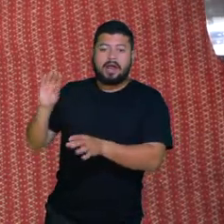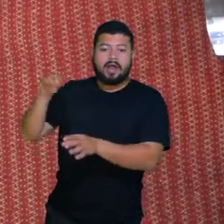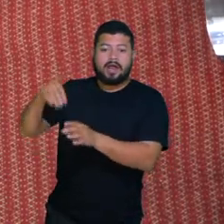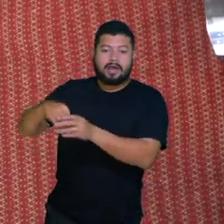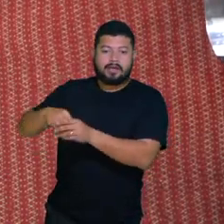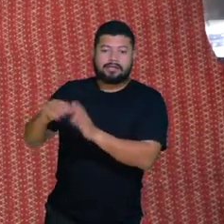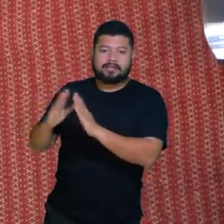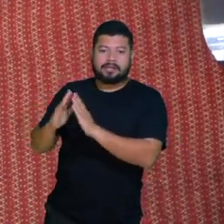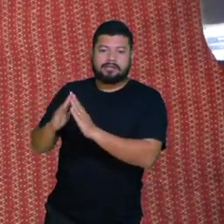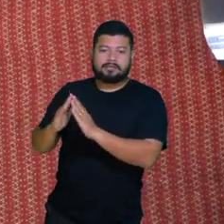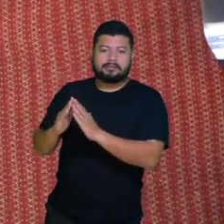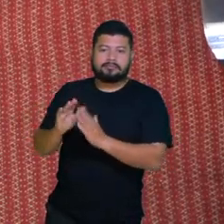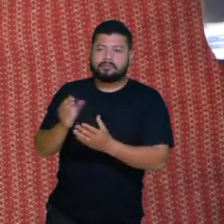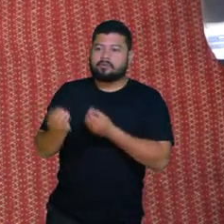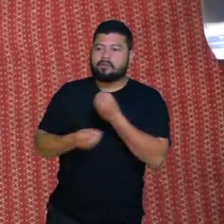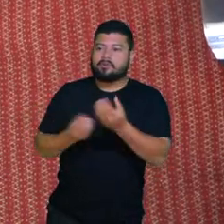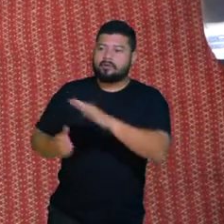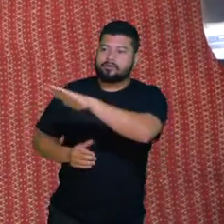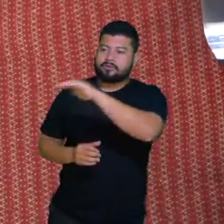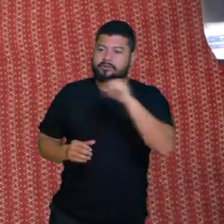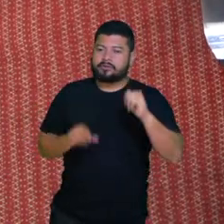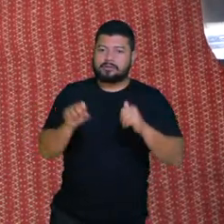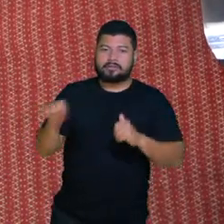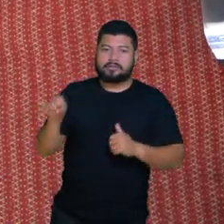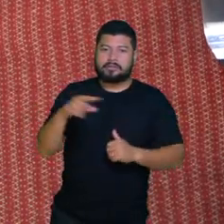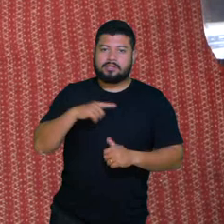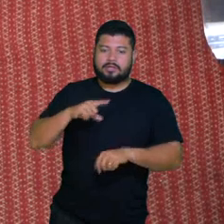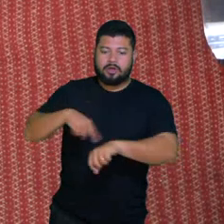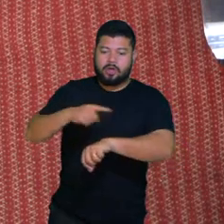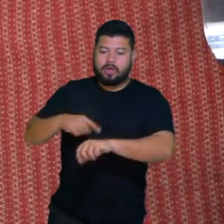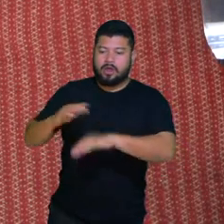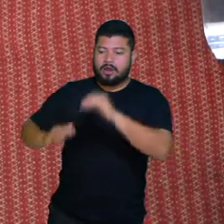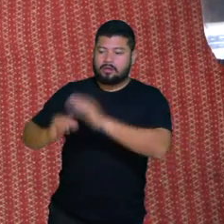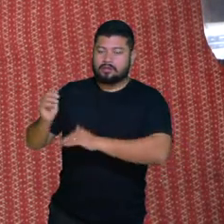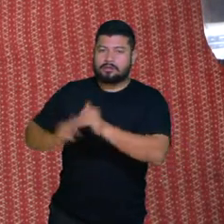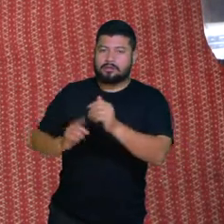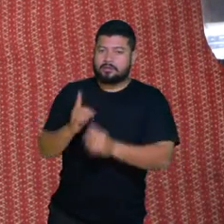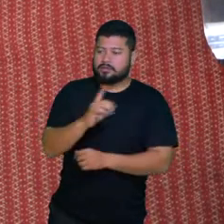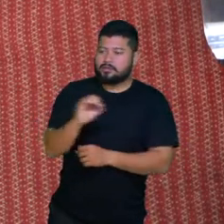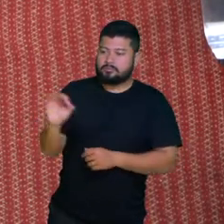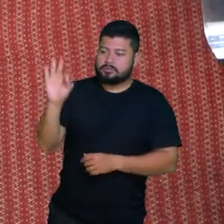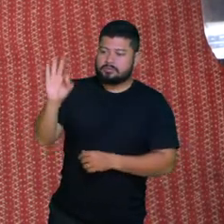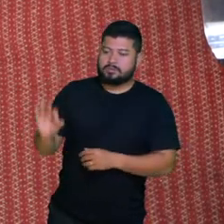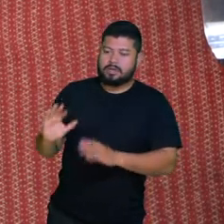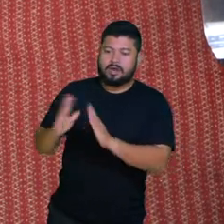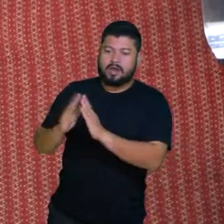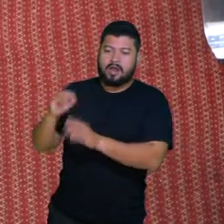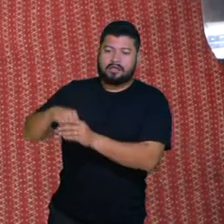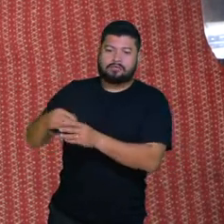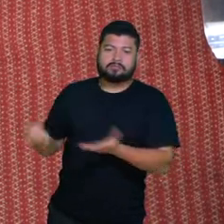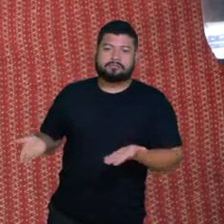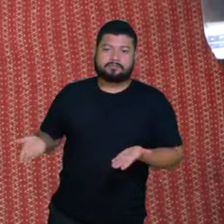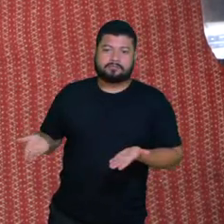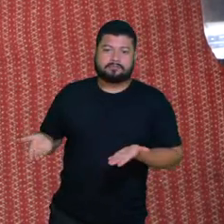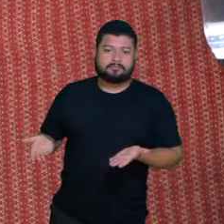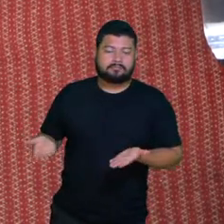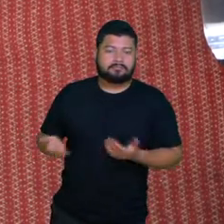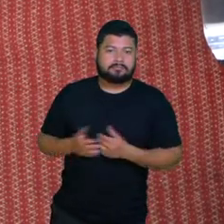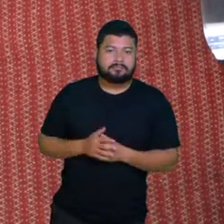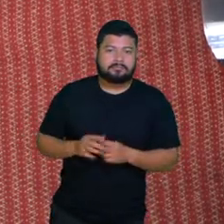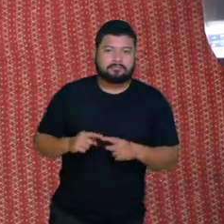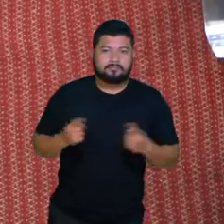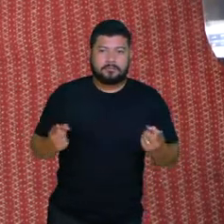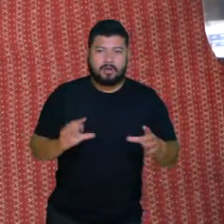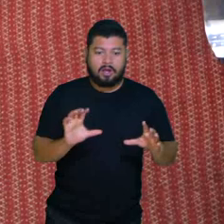continuada se ele tem hora atividade 100% em casa então agora foi criado esses núcleos